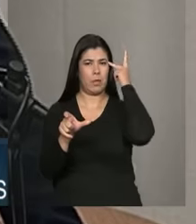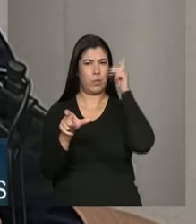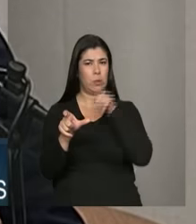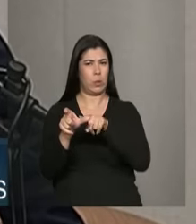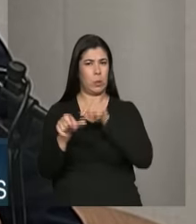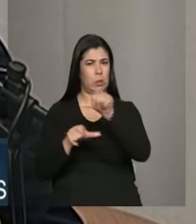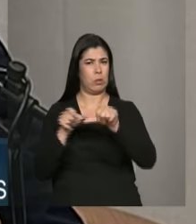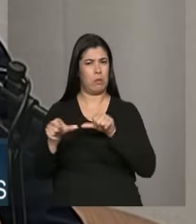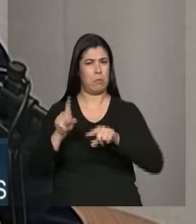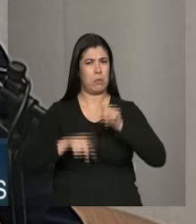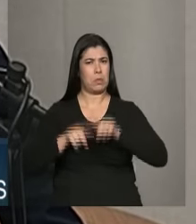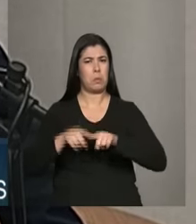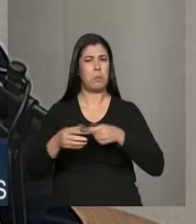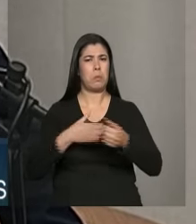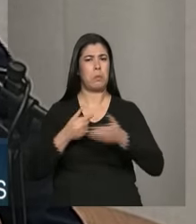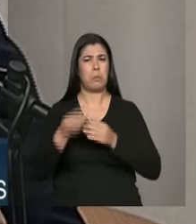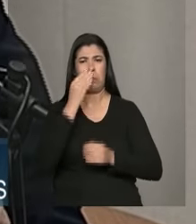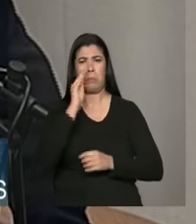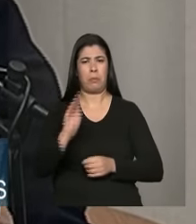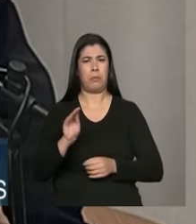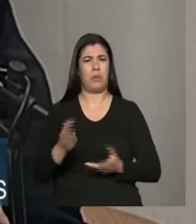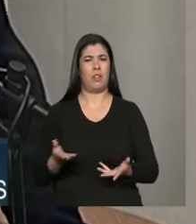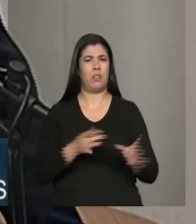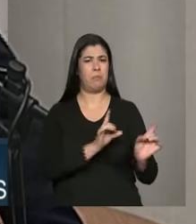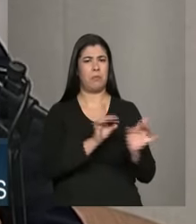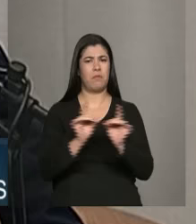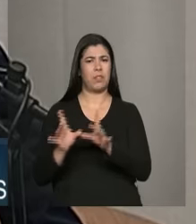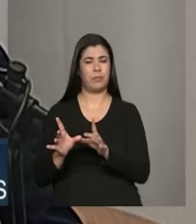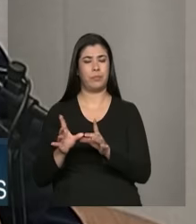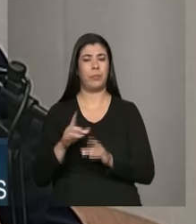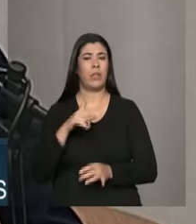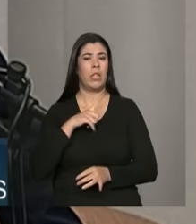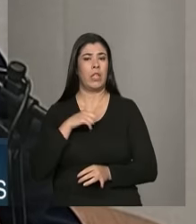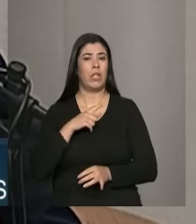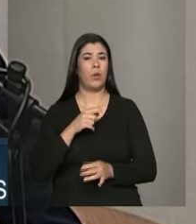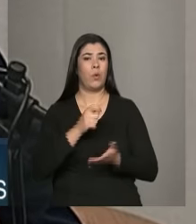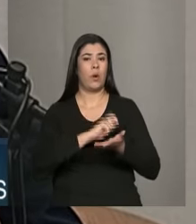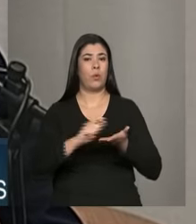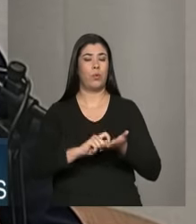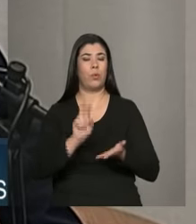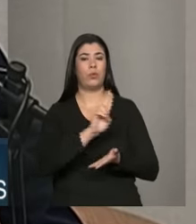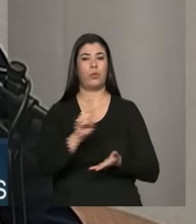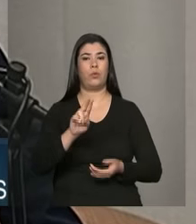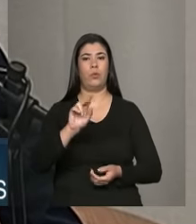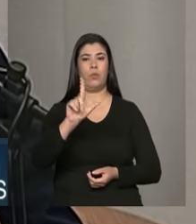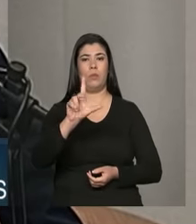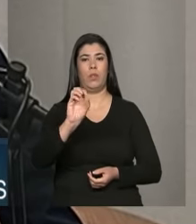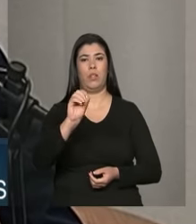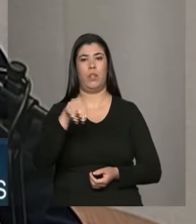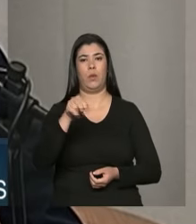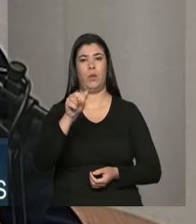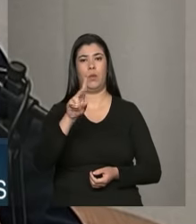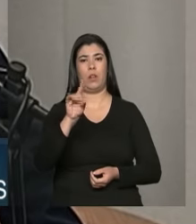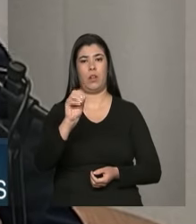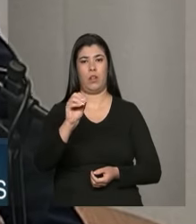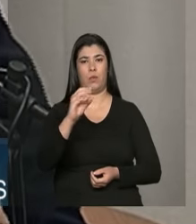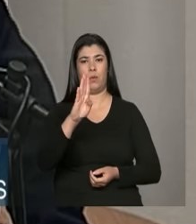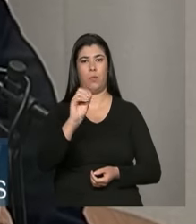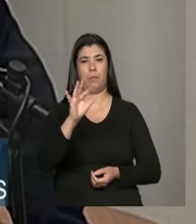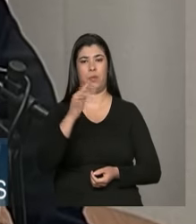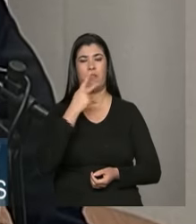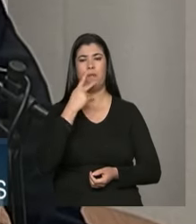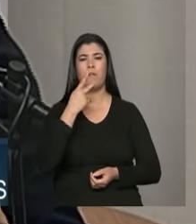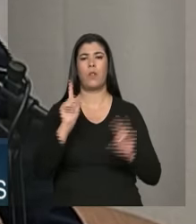mercadorias Aliás o o Leonardo bof no seu último livro chama a grande transformação diz inclusive algo que merece